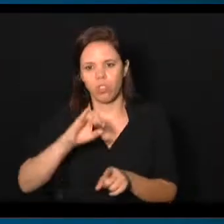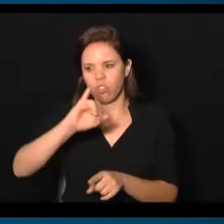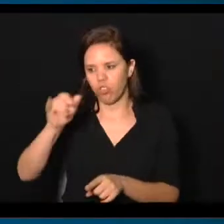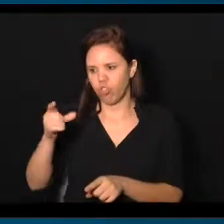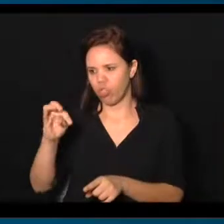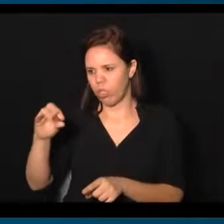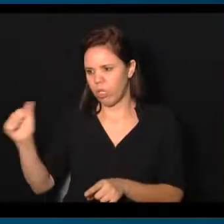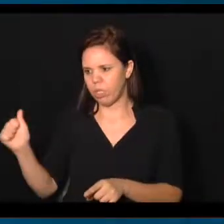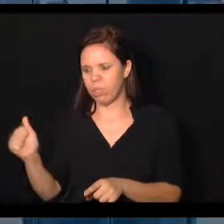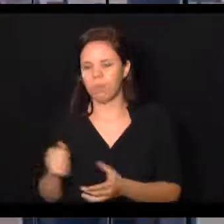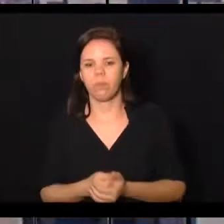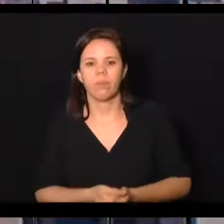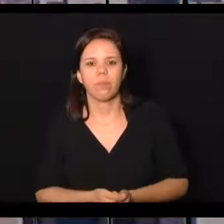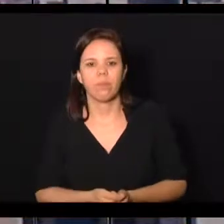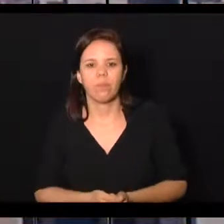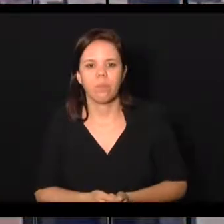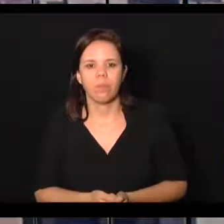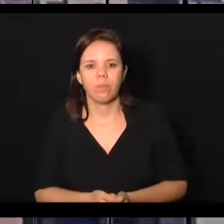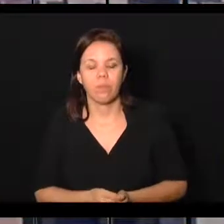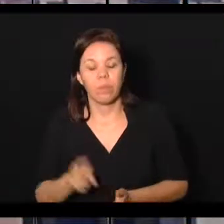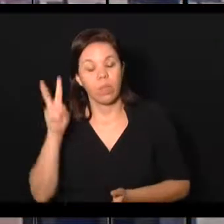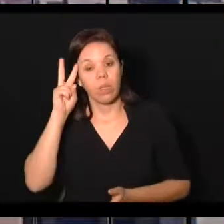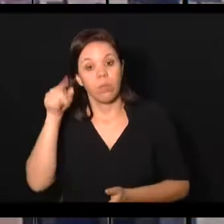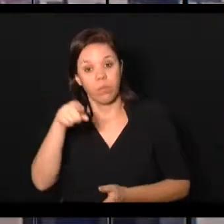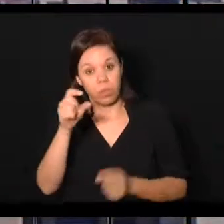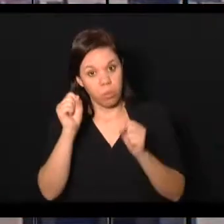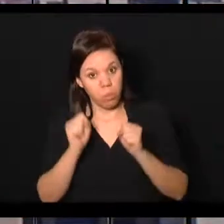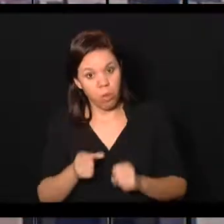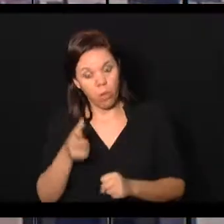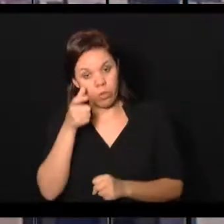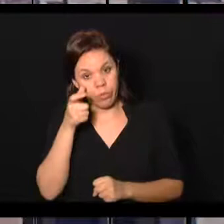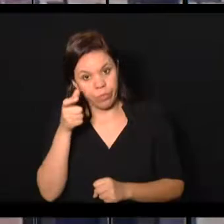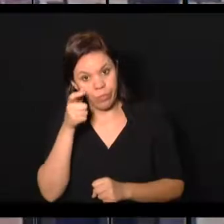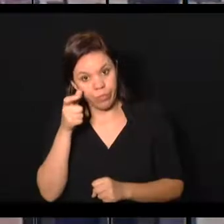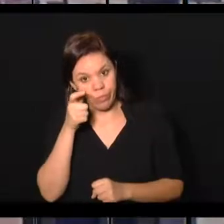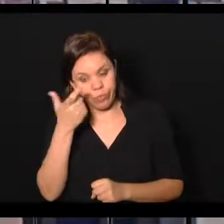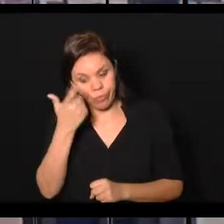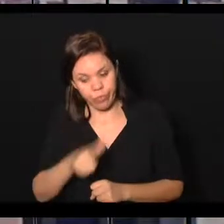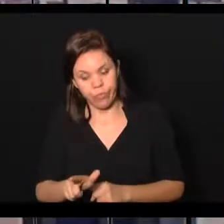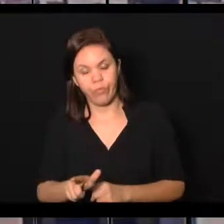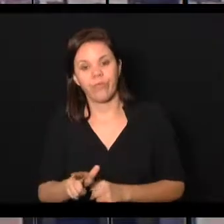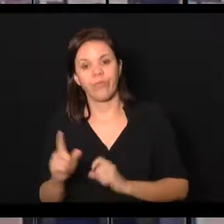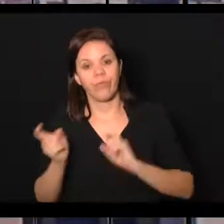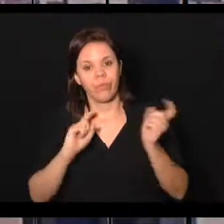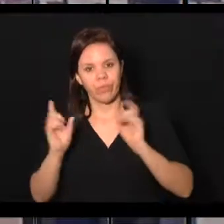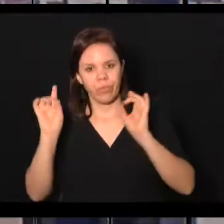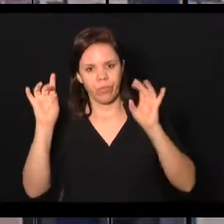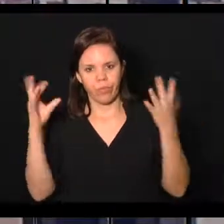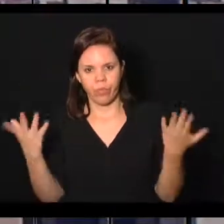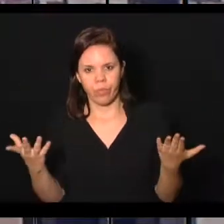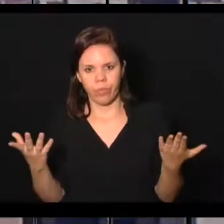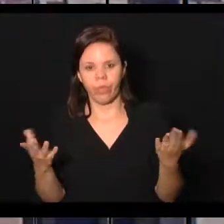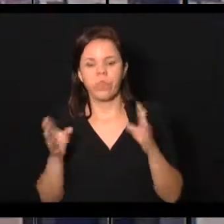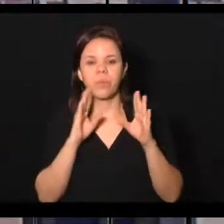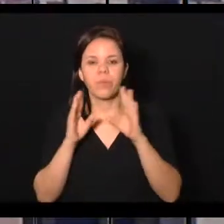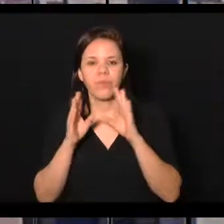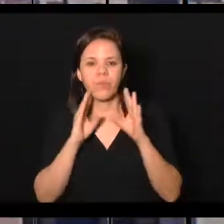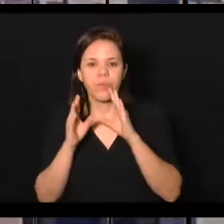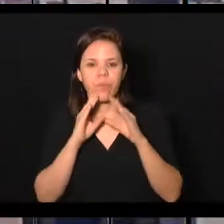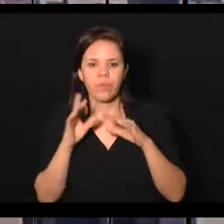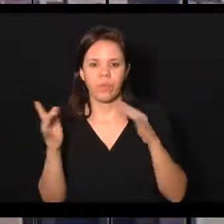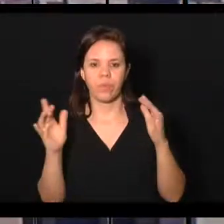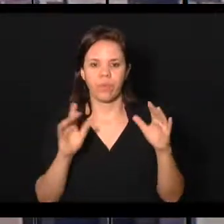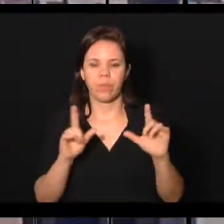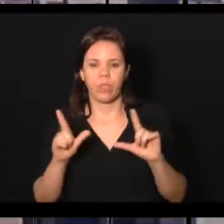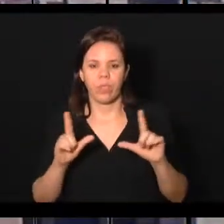Jefferson Fernandes do Prado. Lembrando que você pode assistir ou rever a reunião ordinária pelo Facebook da TV